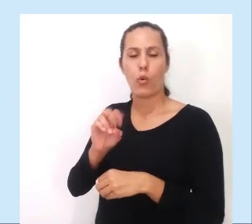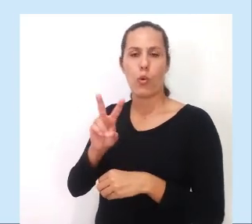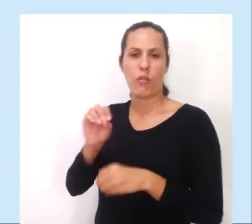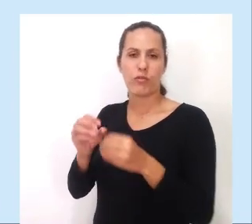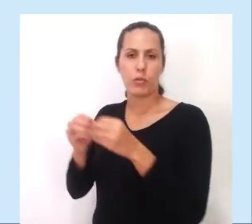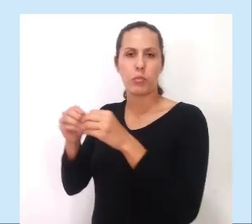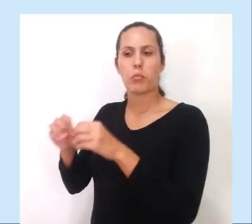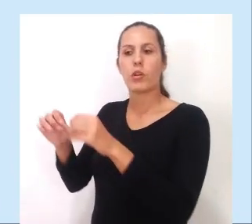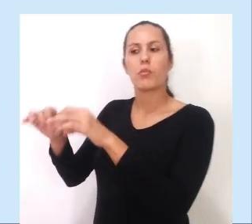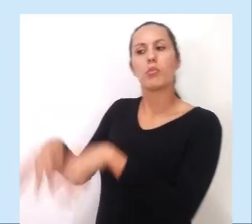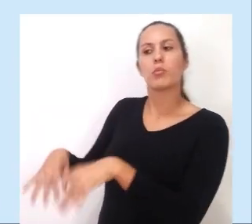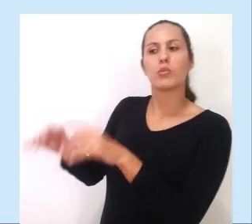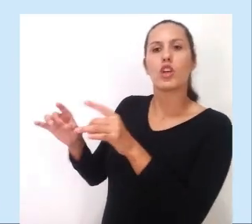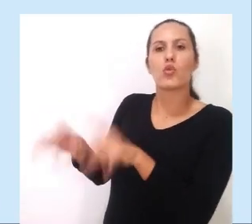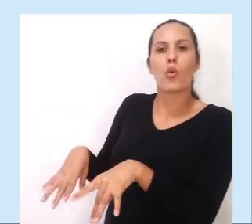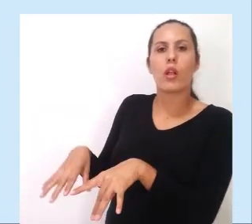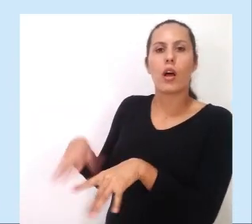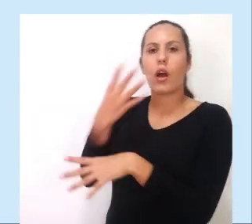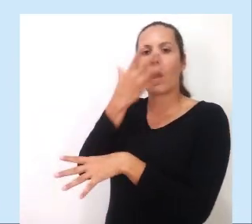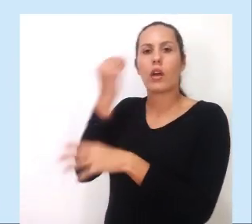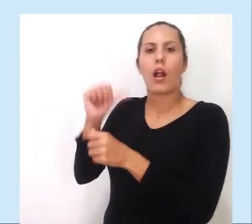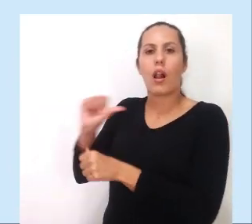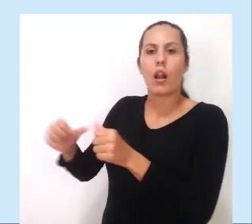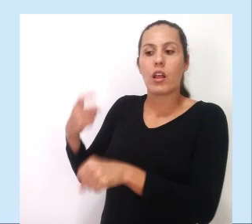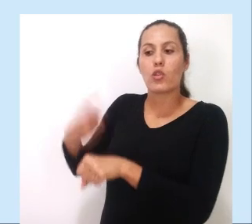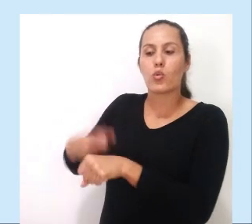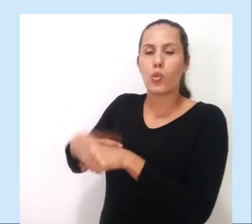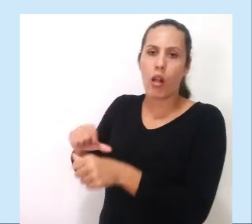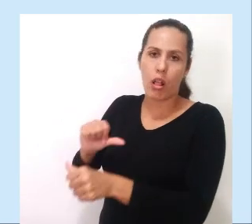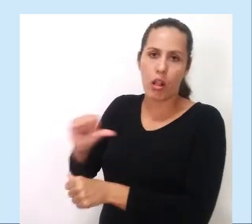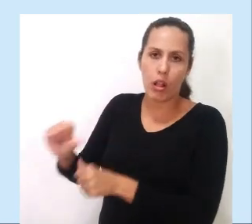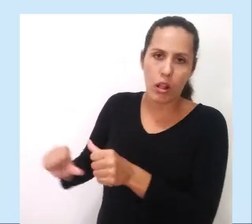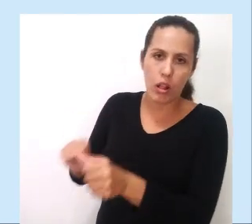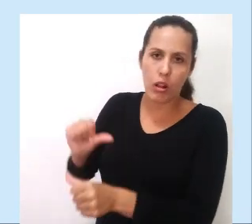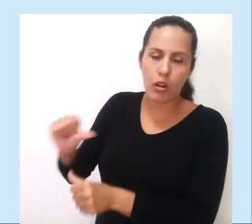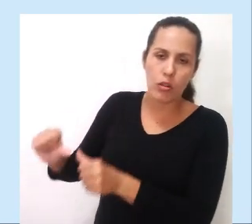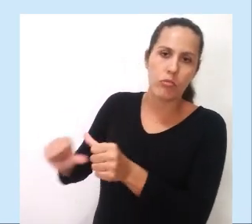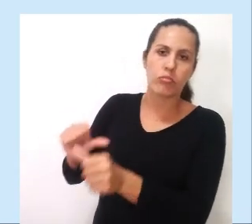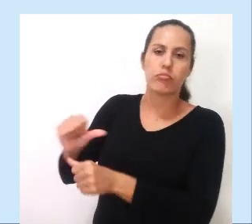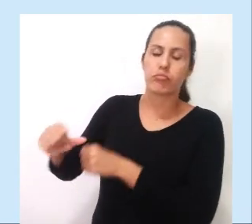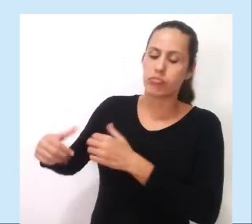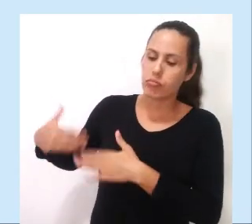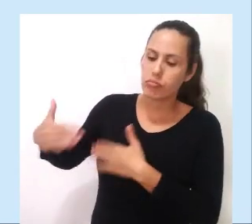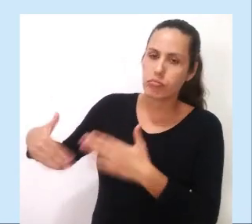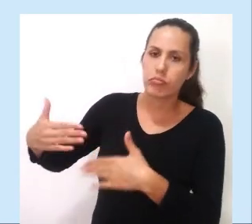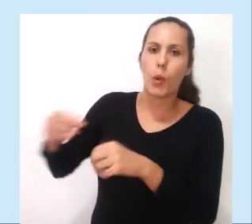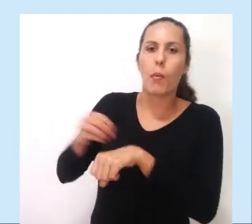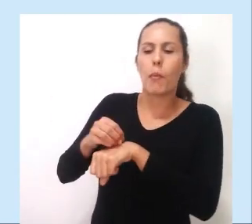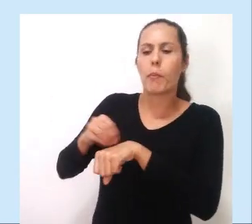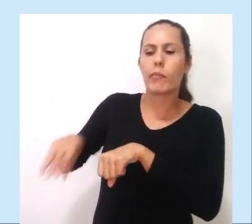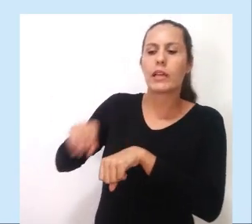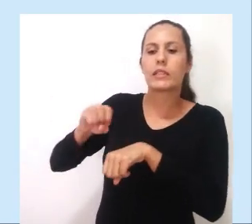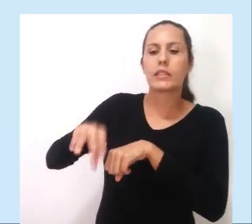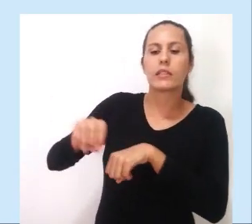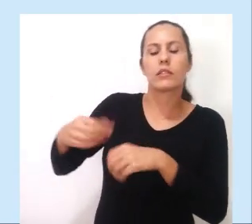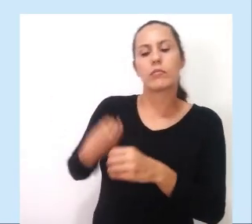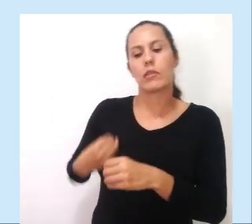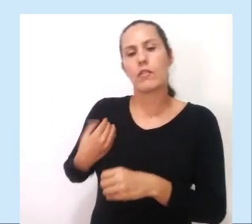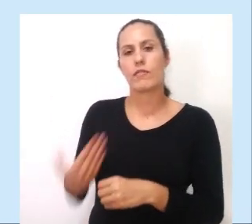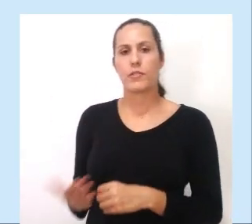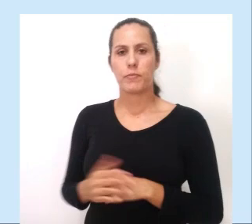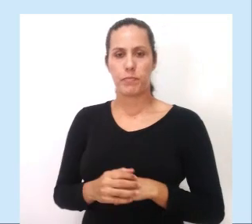tempo através dos sedimentos e das rochas que foram passando por suas